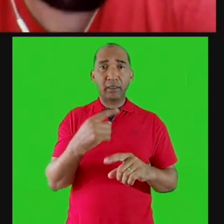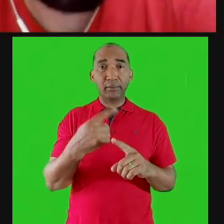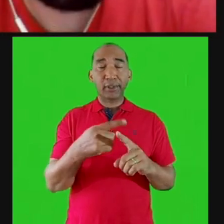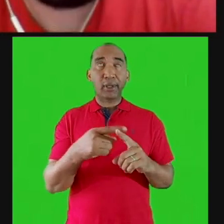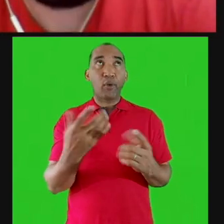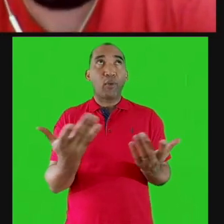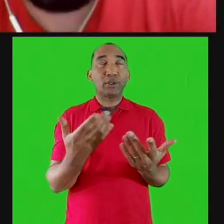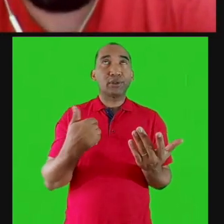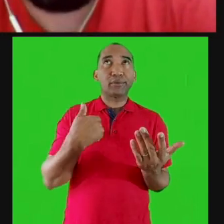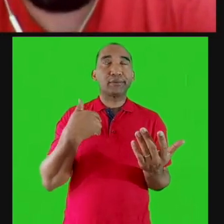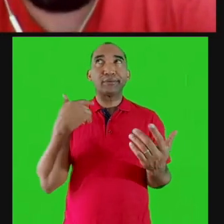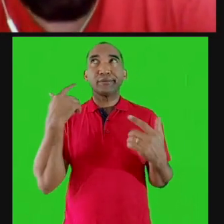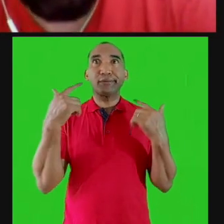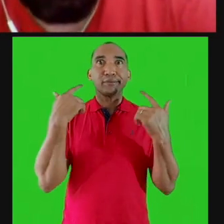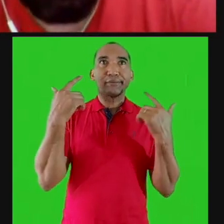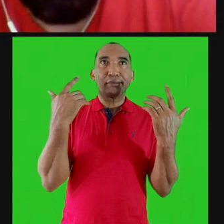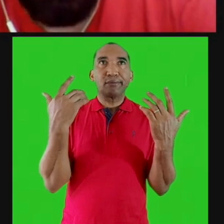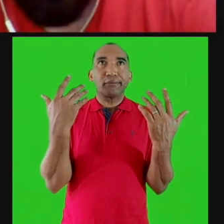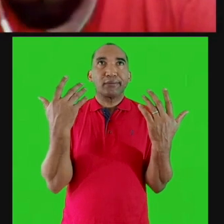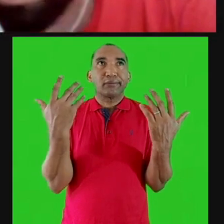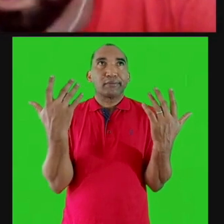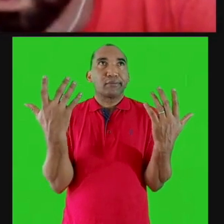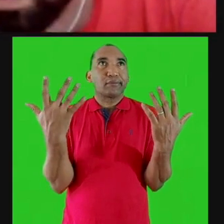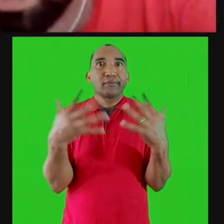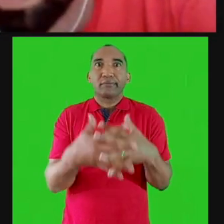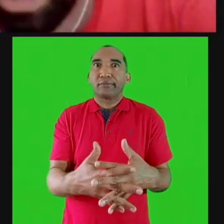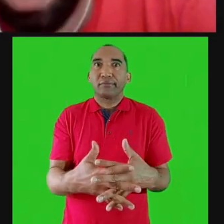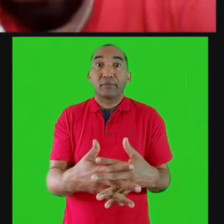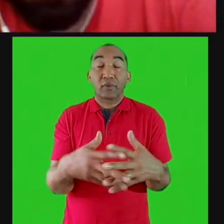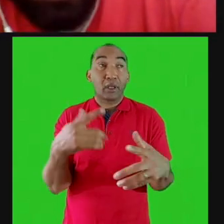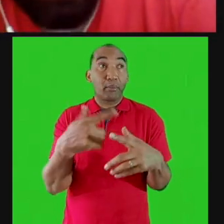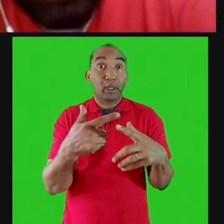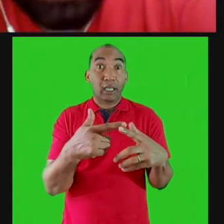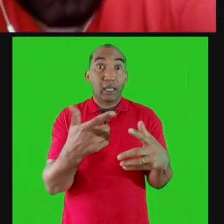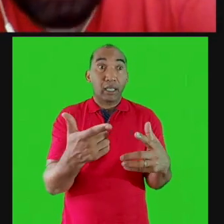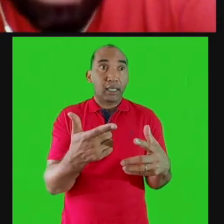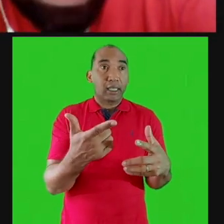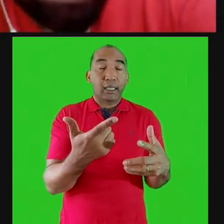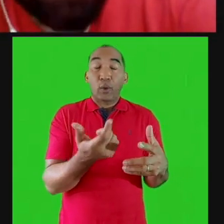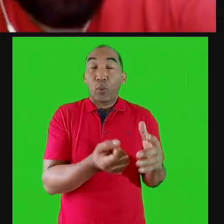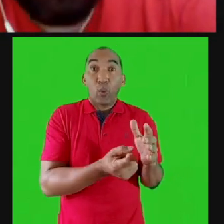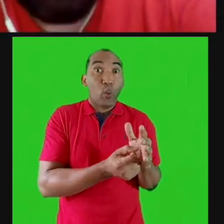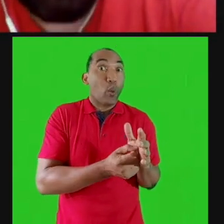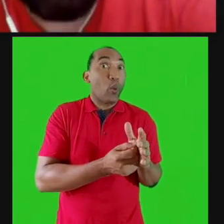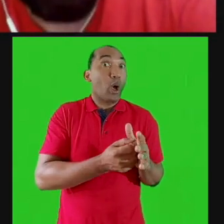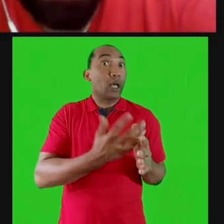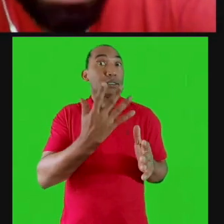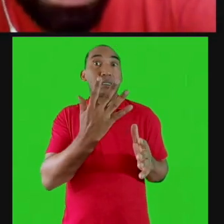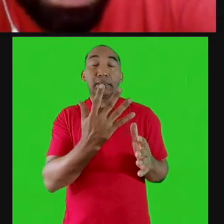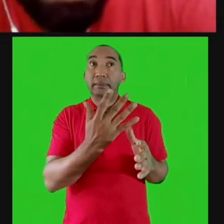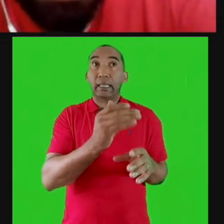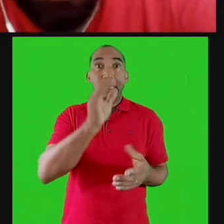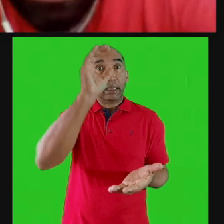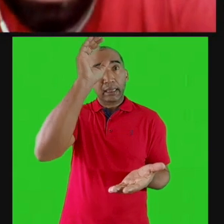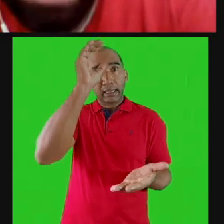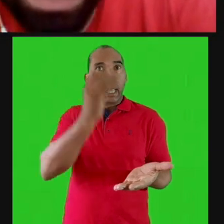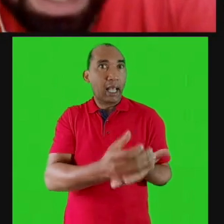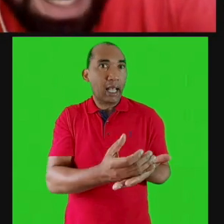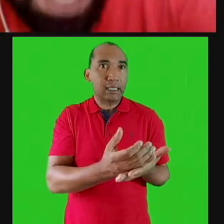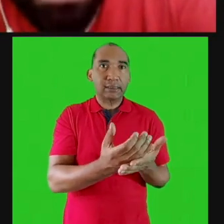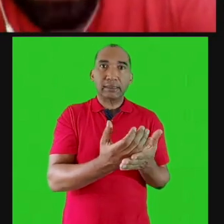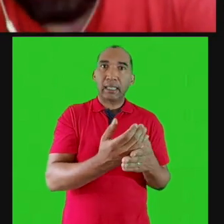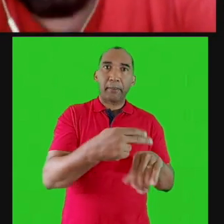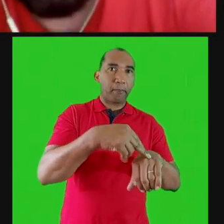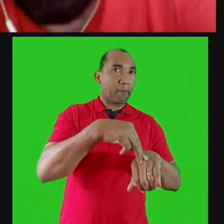assim, é muito louco quando eu google Amanda e Monique no Google Universitário, porque a quantidade de teses, de